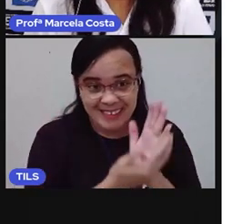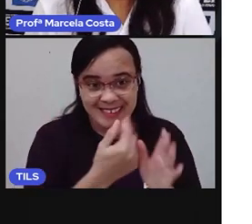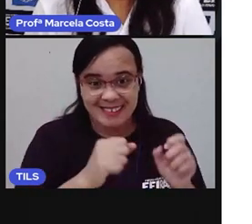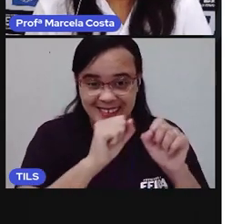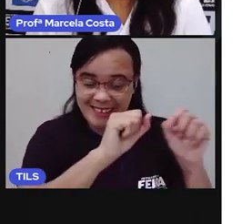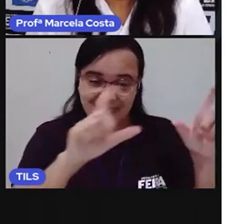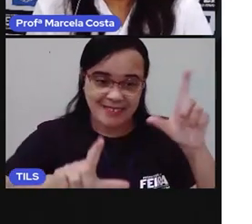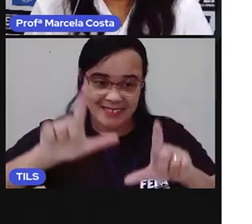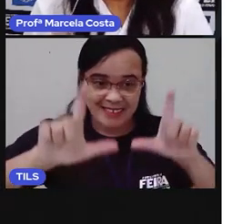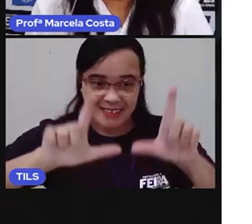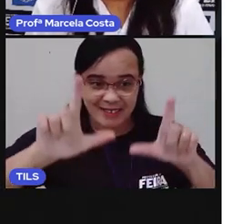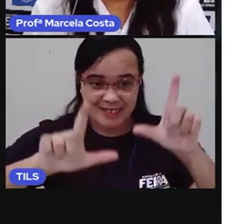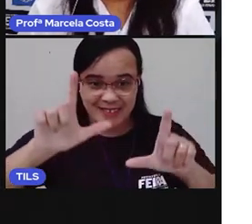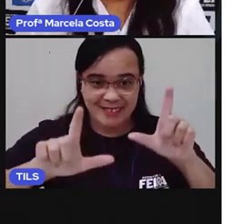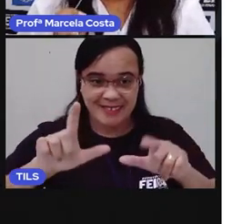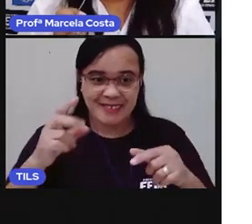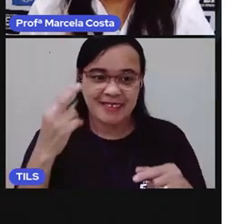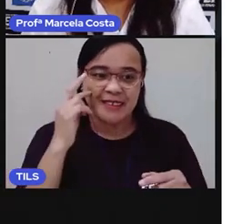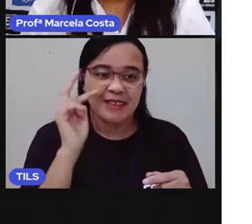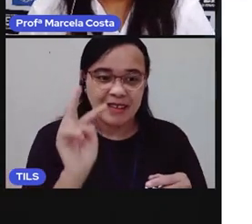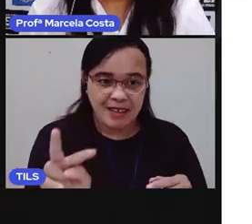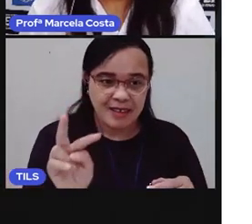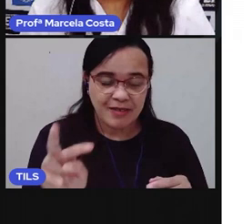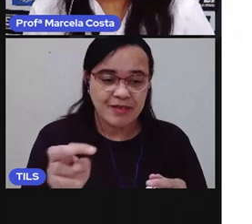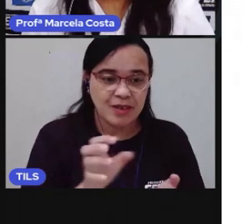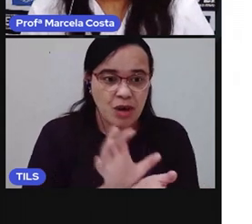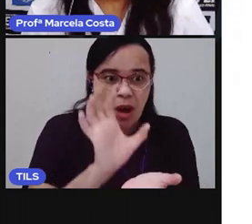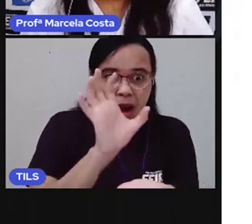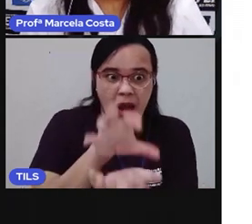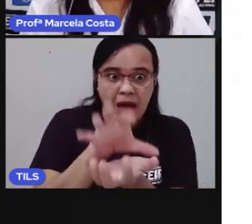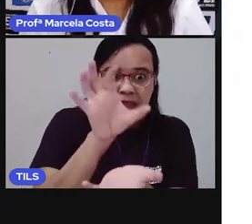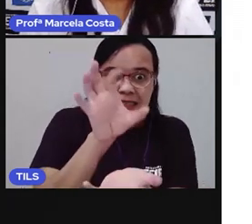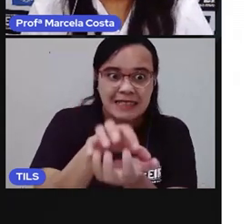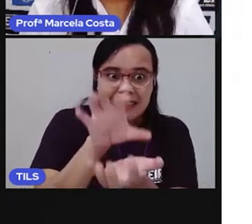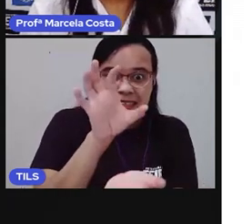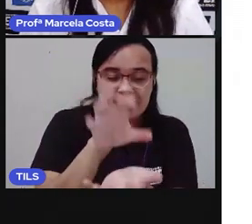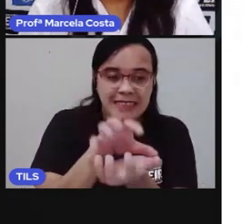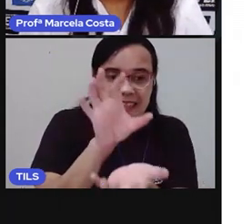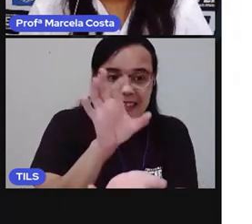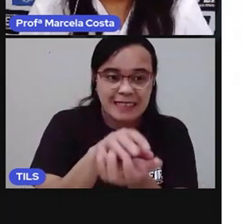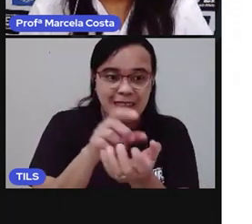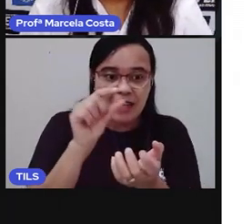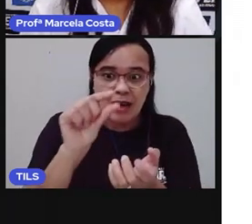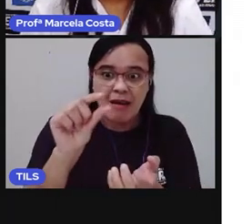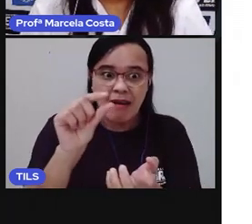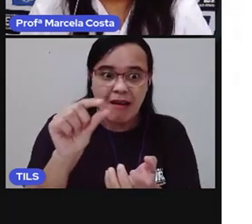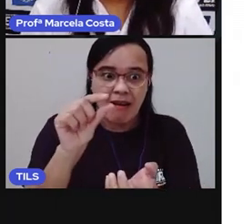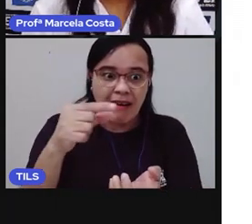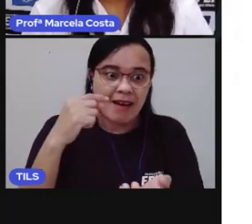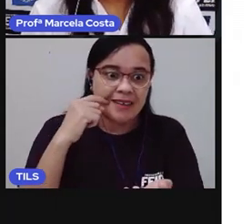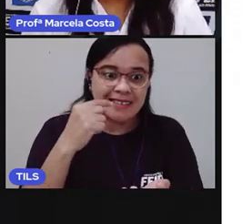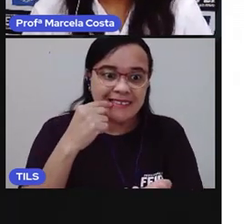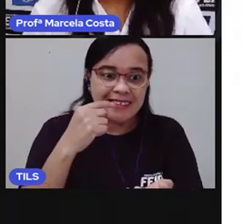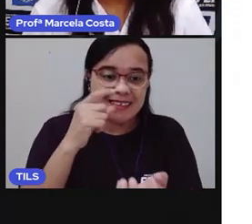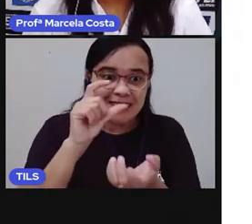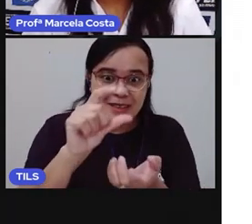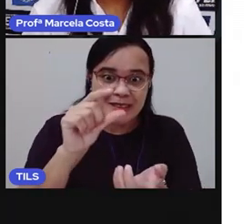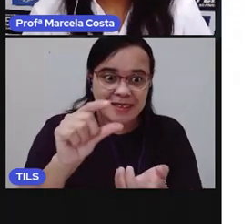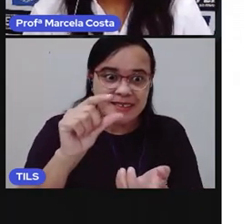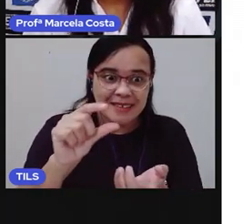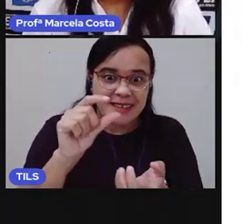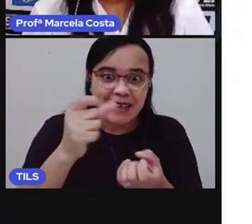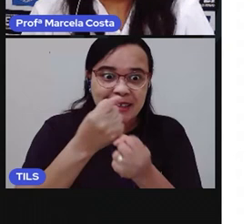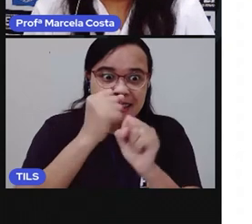jacaré tu já viu o tamanho dos dentes do Jardim jacaré são bem